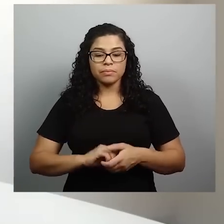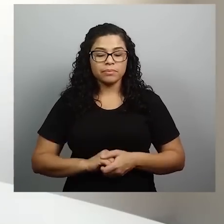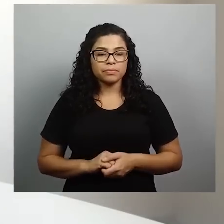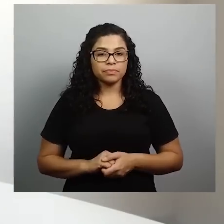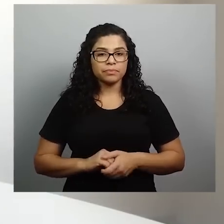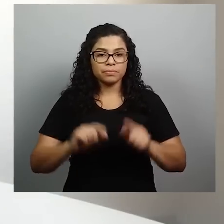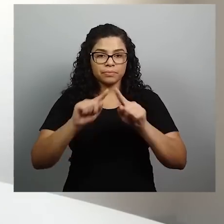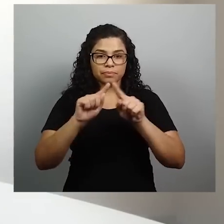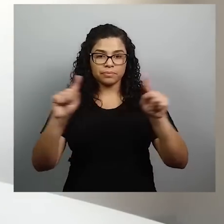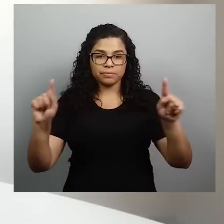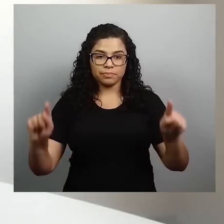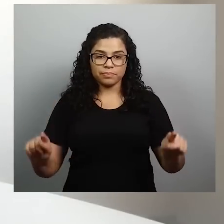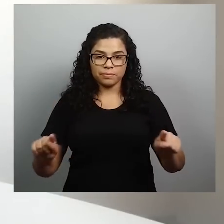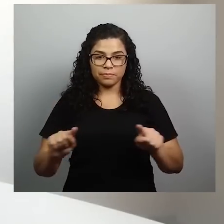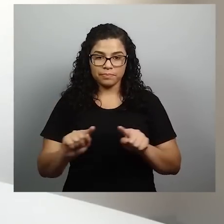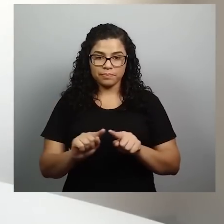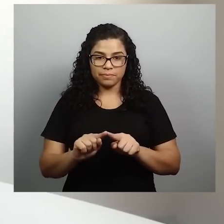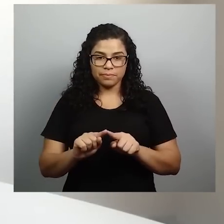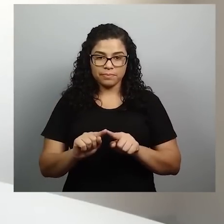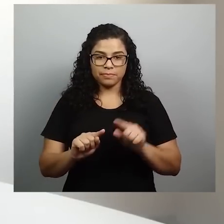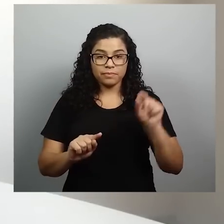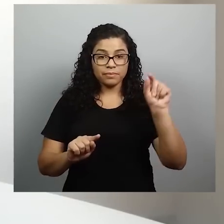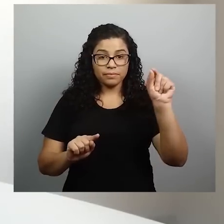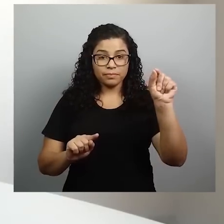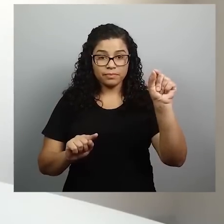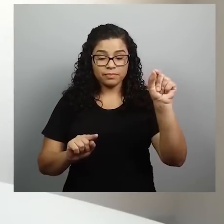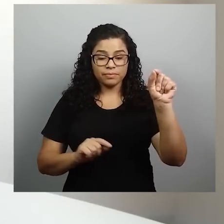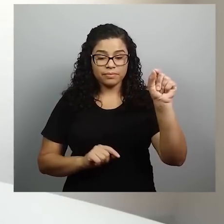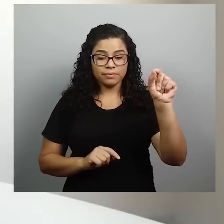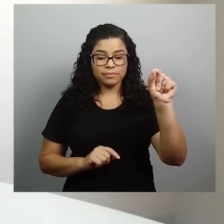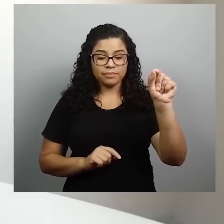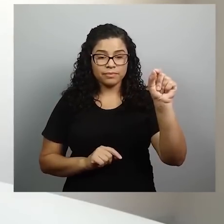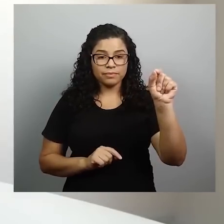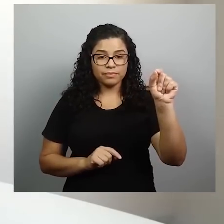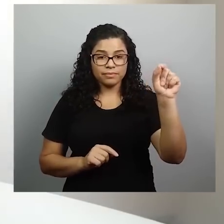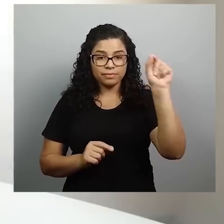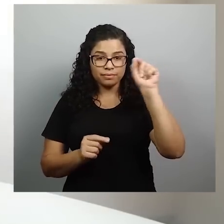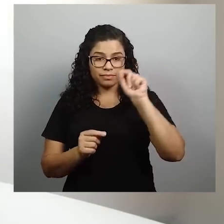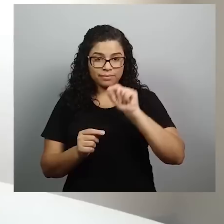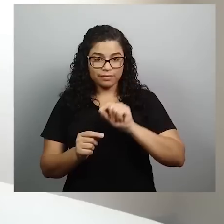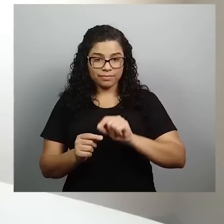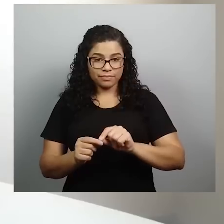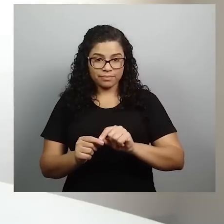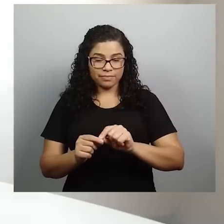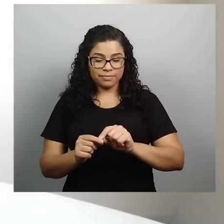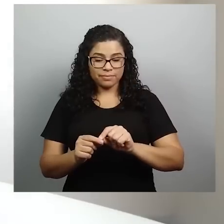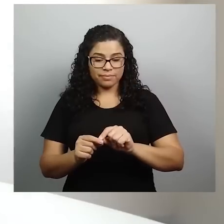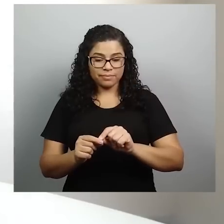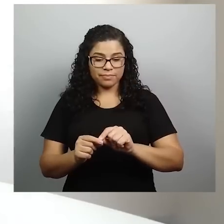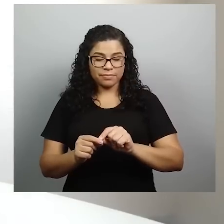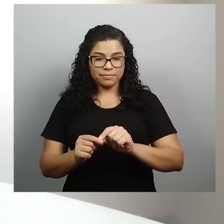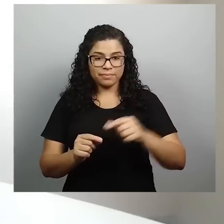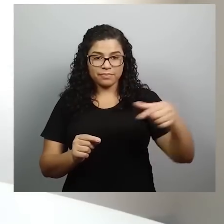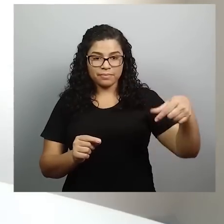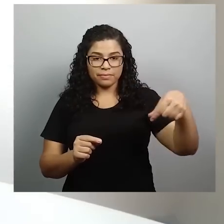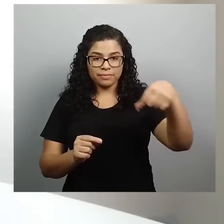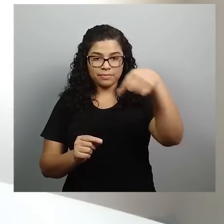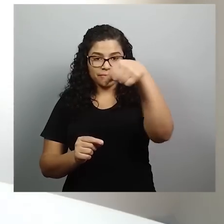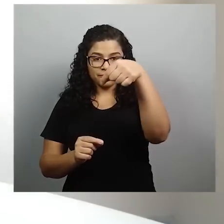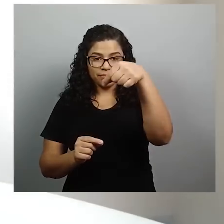Primeiro, pegue uma pontinha da folha e vá levando ela